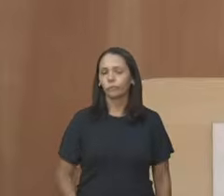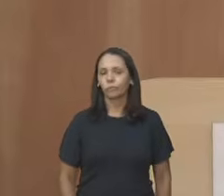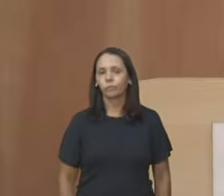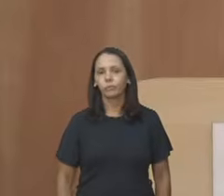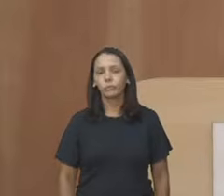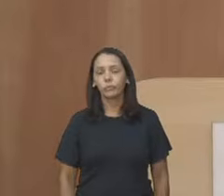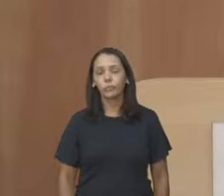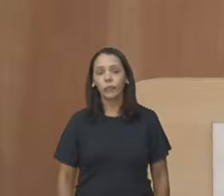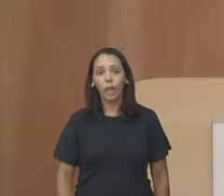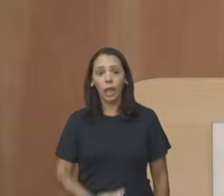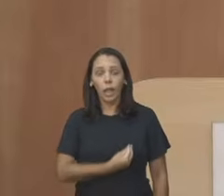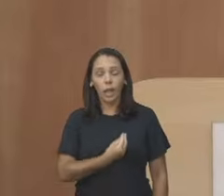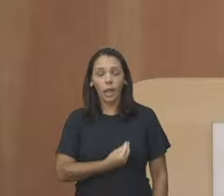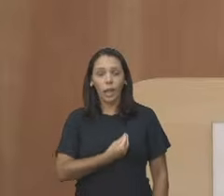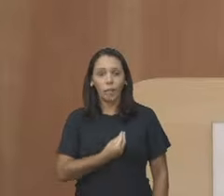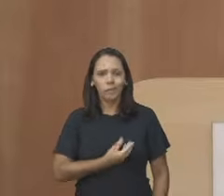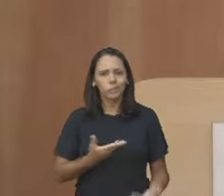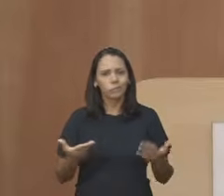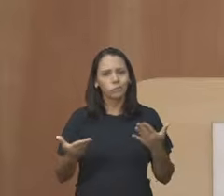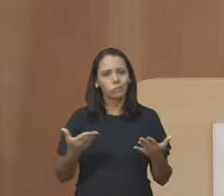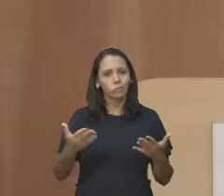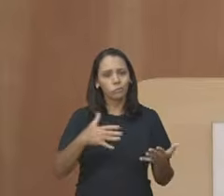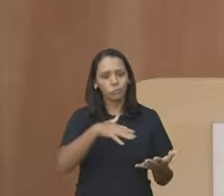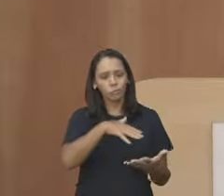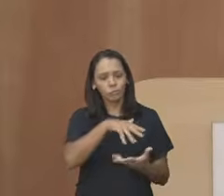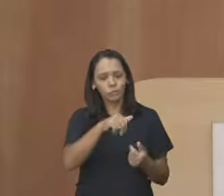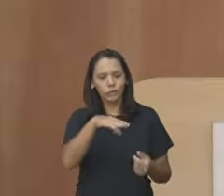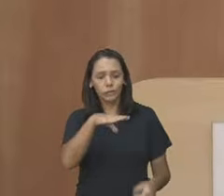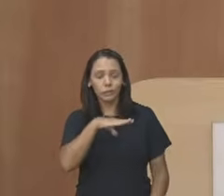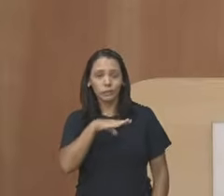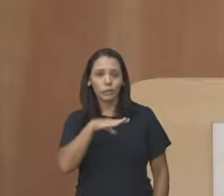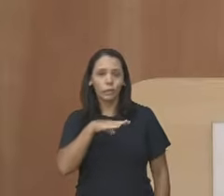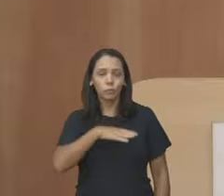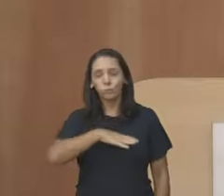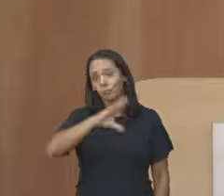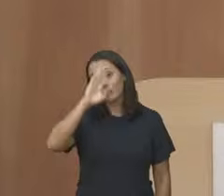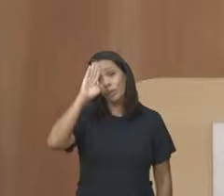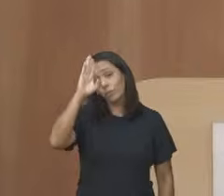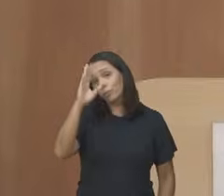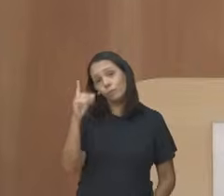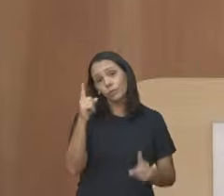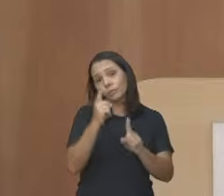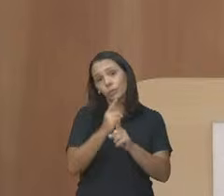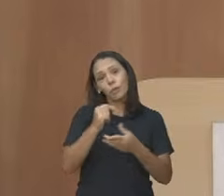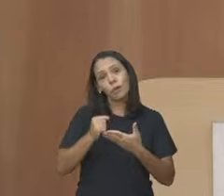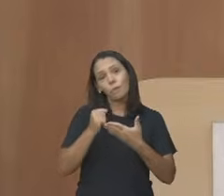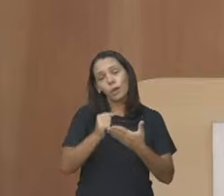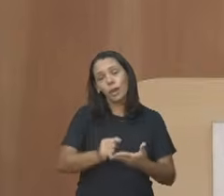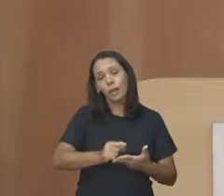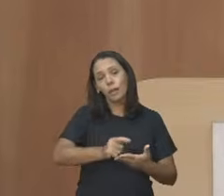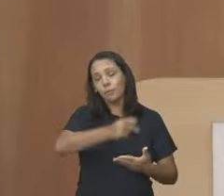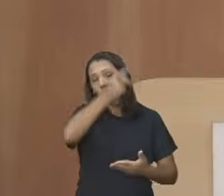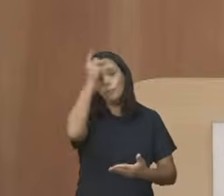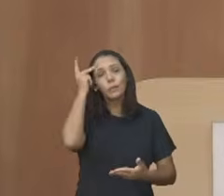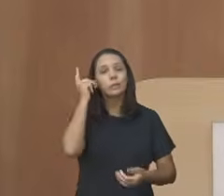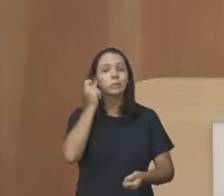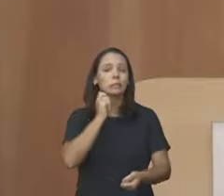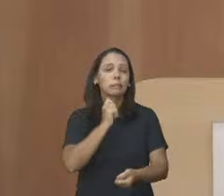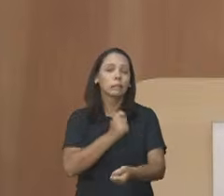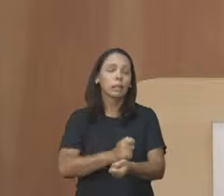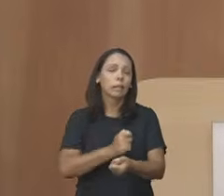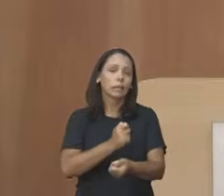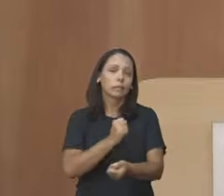realidade que a gente tem, é o principal atendimento a que pessoas dependentes químicas têm acesso. Mas no